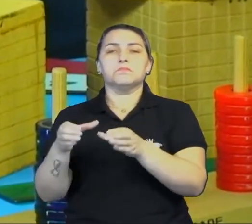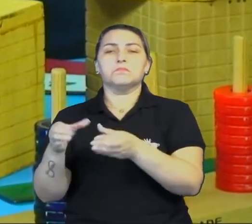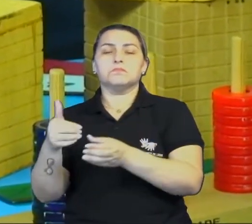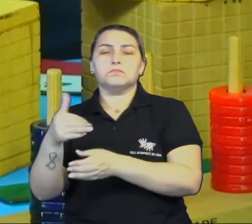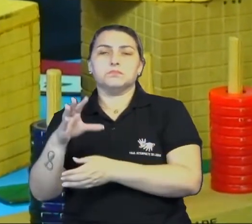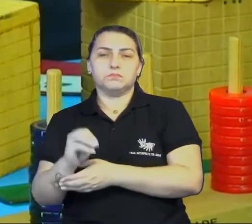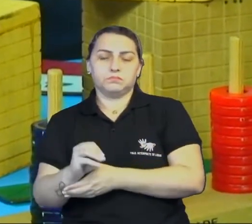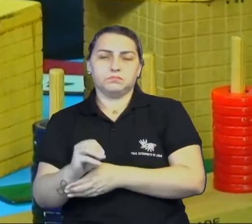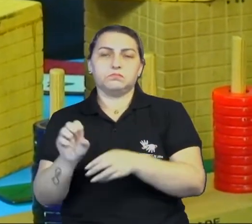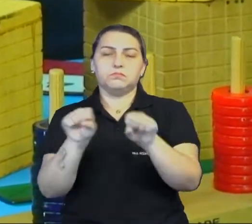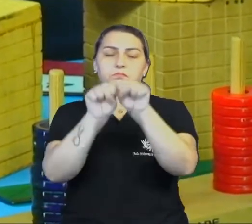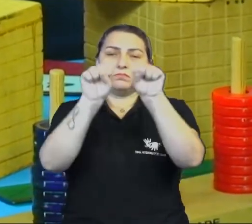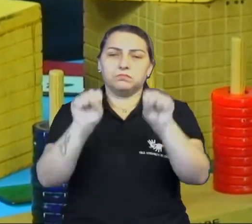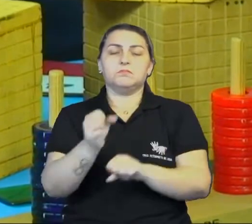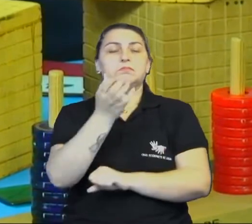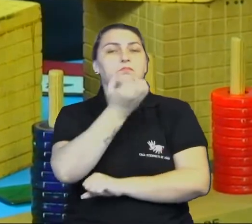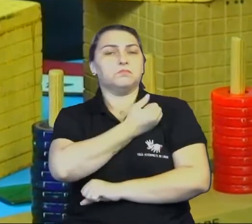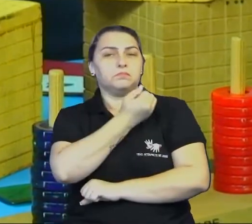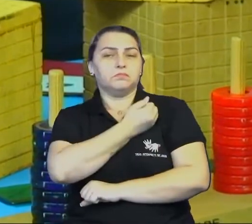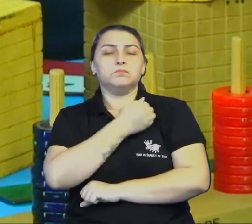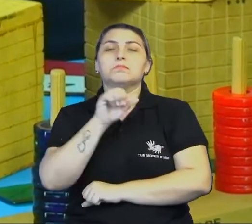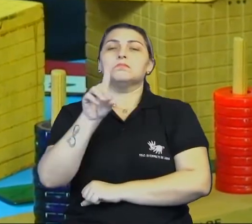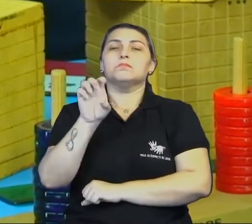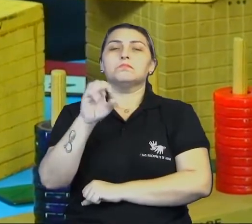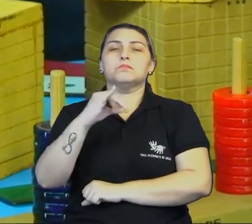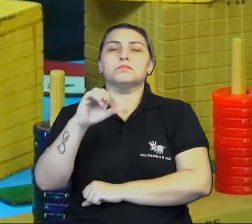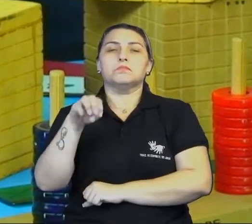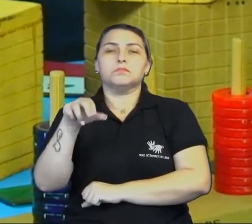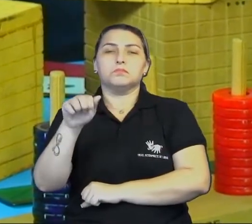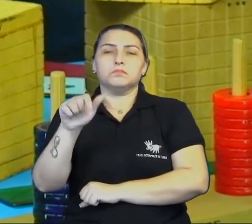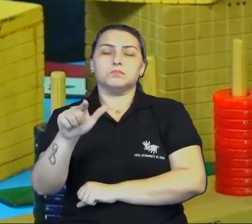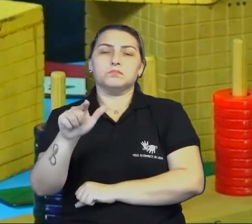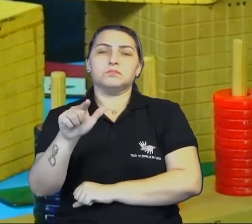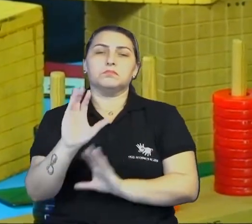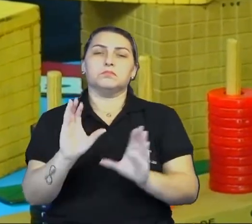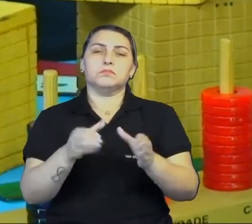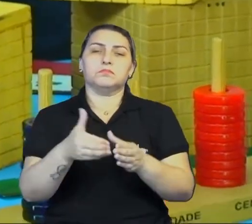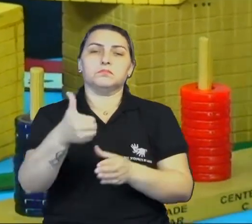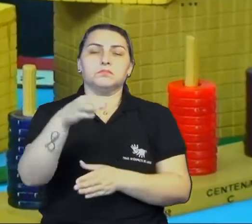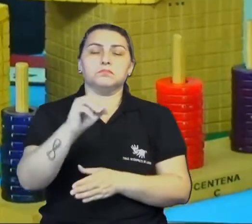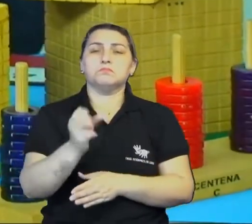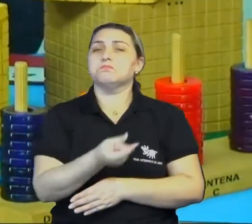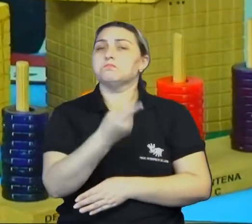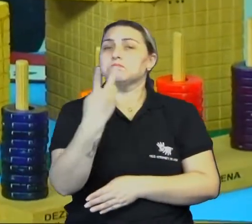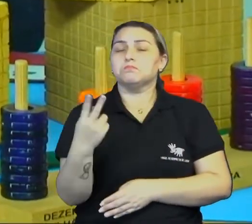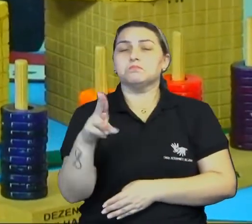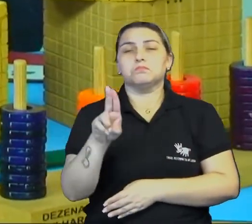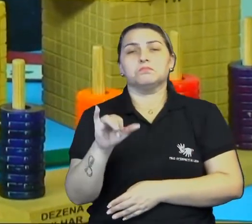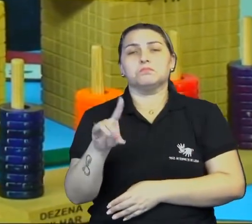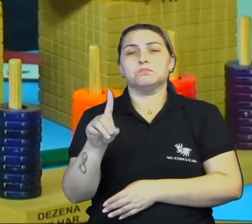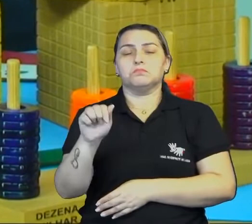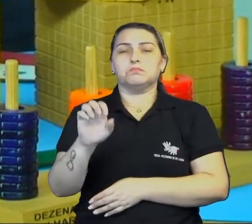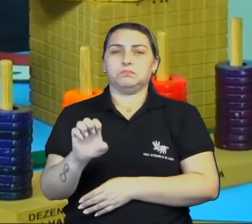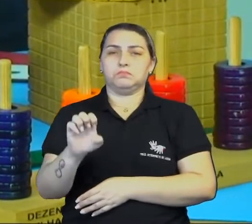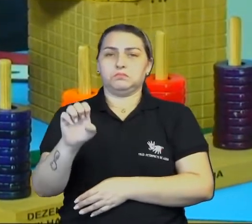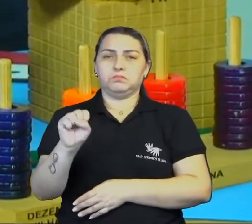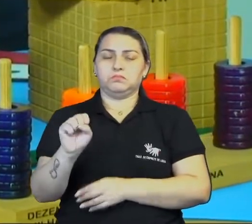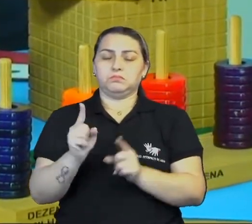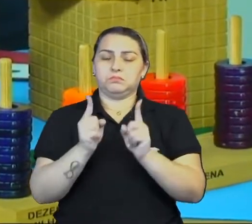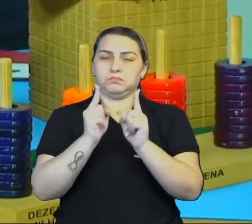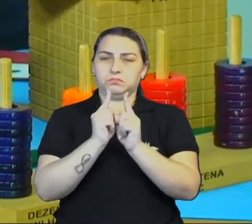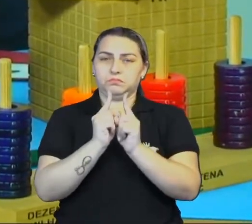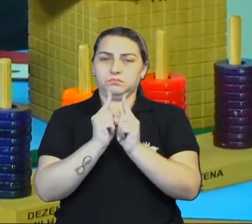que nós chamamos sistema de numeração decimal. E aqui dentro vai caber quantas unidades que é um cubinho